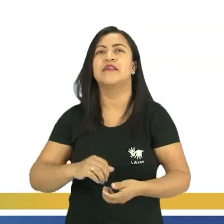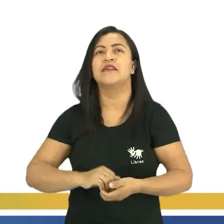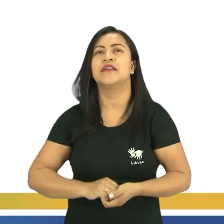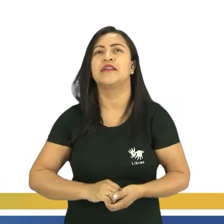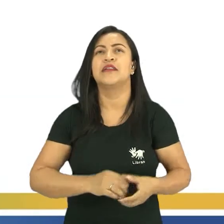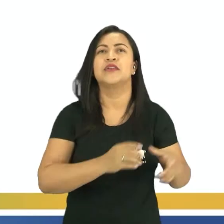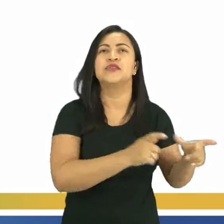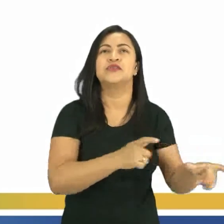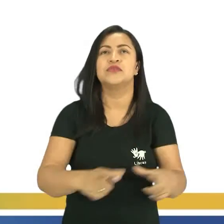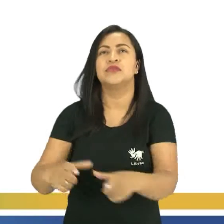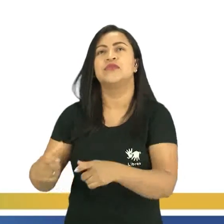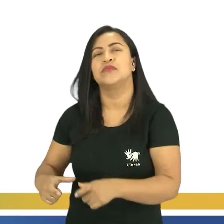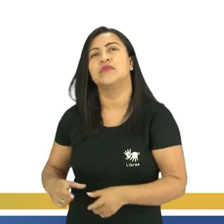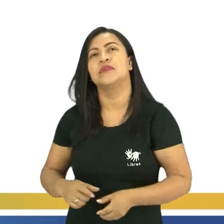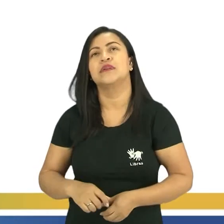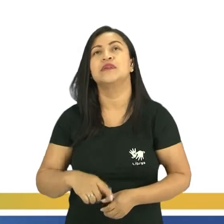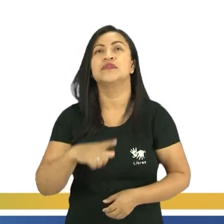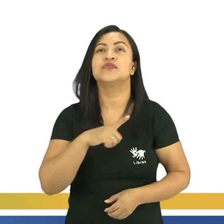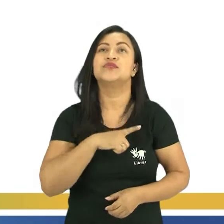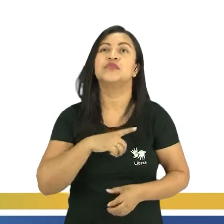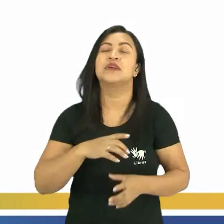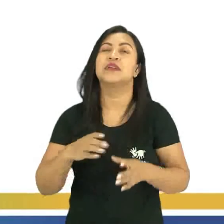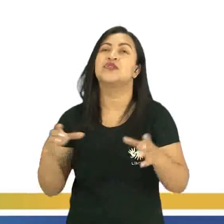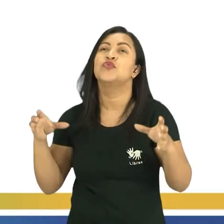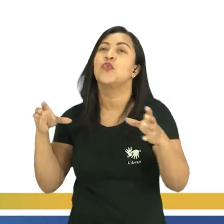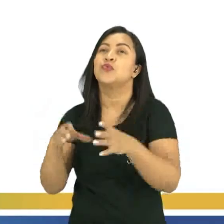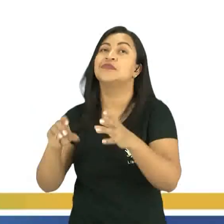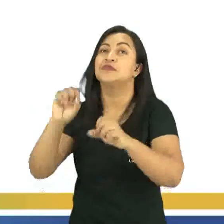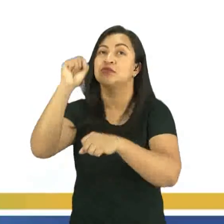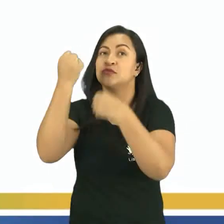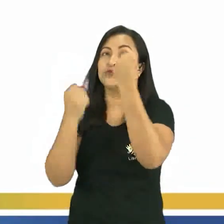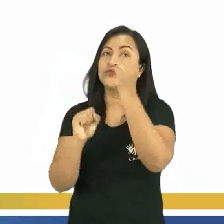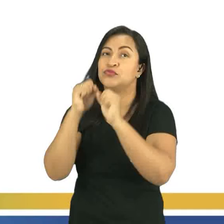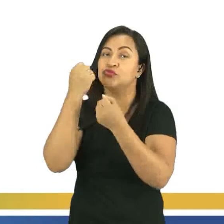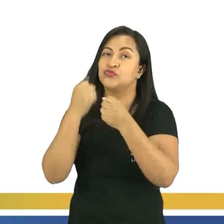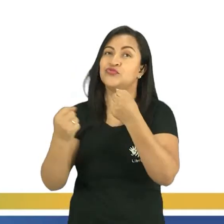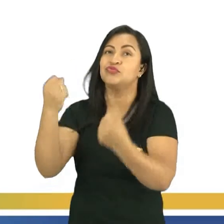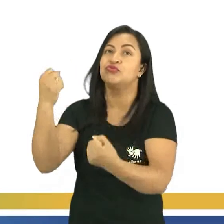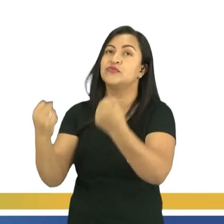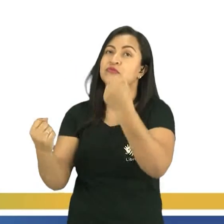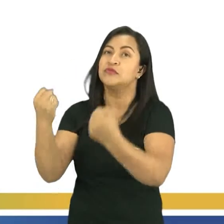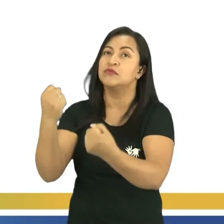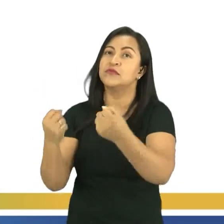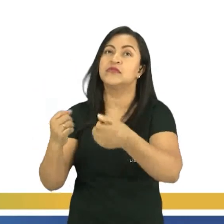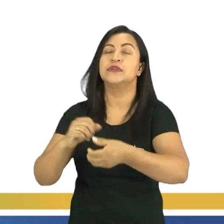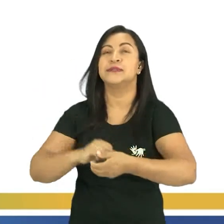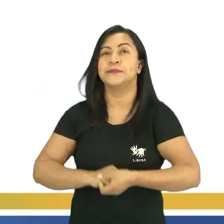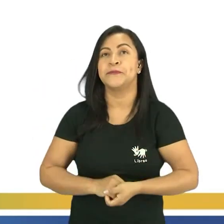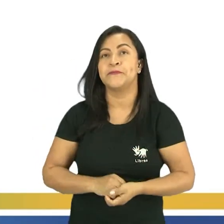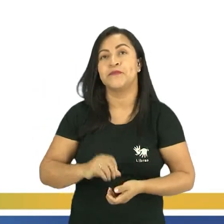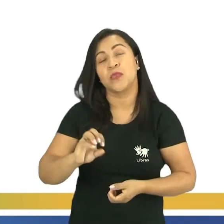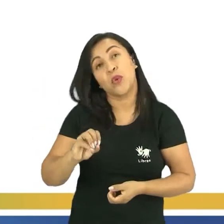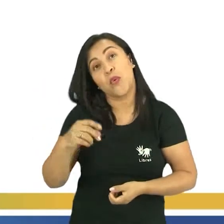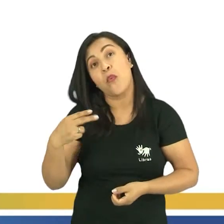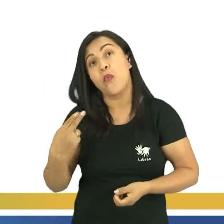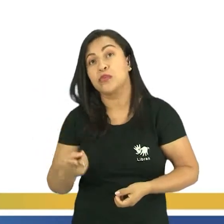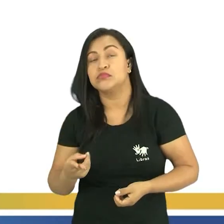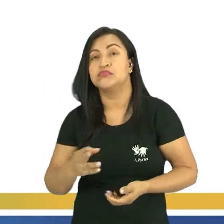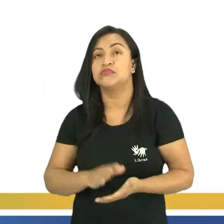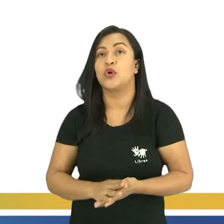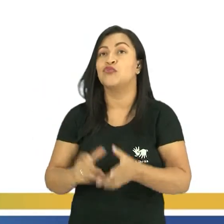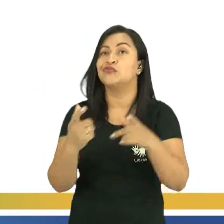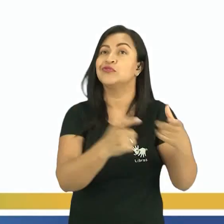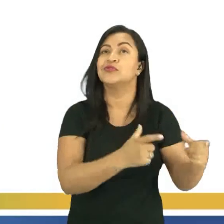especialmente nas grandes cidades, nas quais existe grande concentração de indústrias e veículos automotores, ou ainda onde